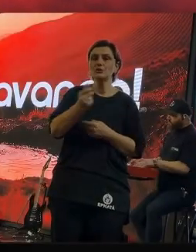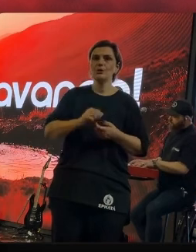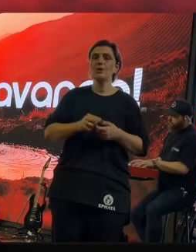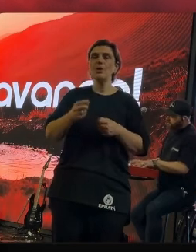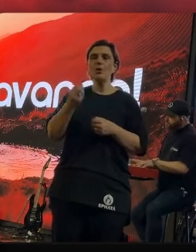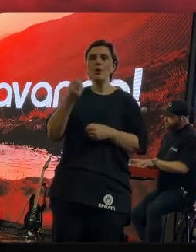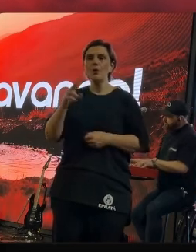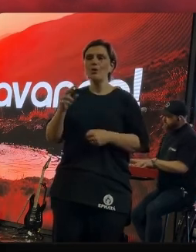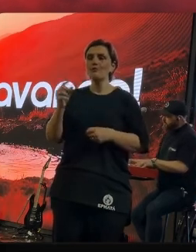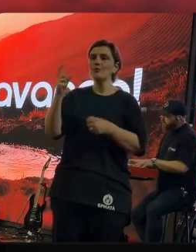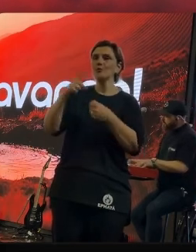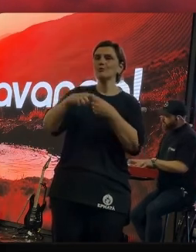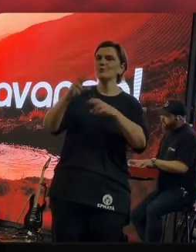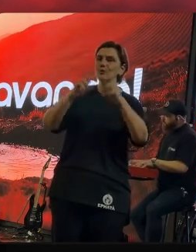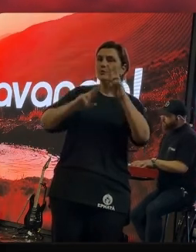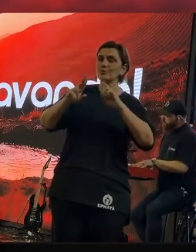arrancou.